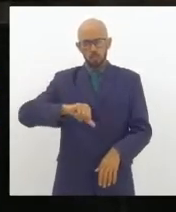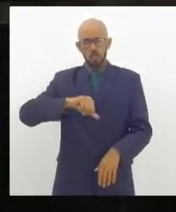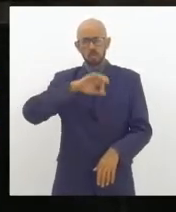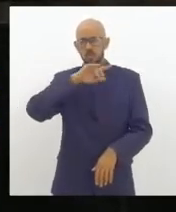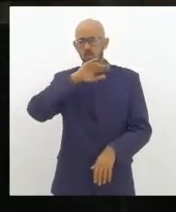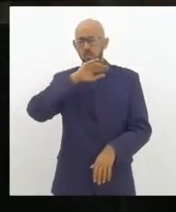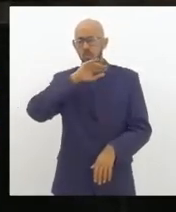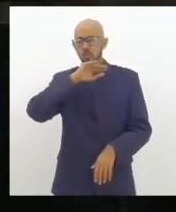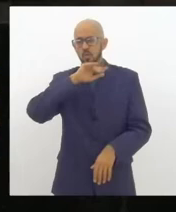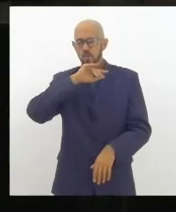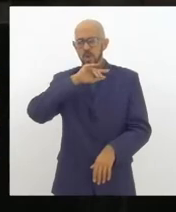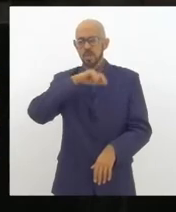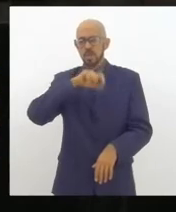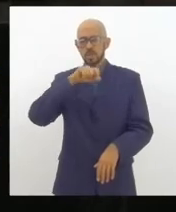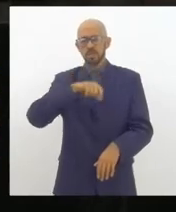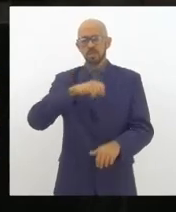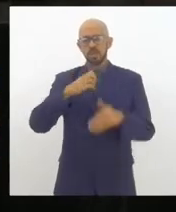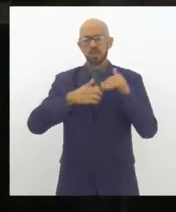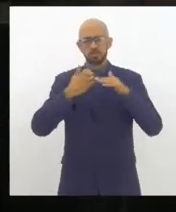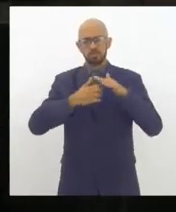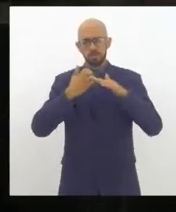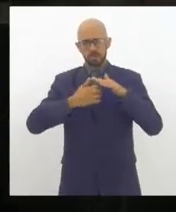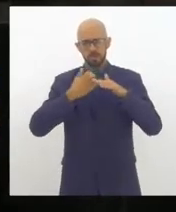ofertados pela Supervia,